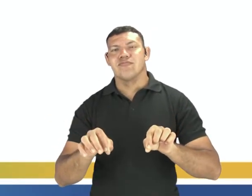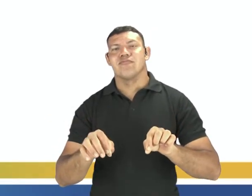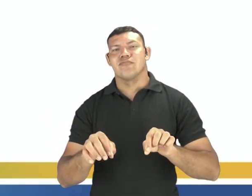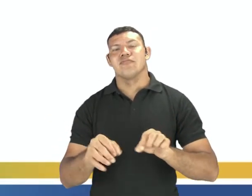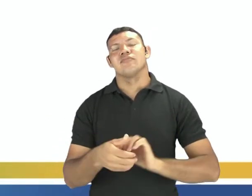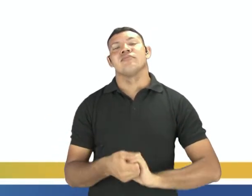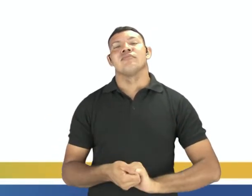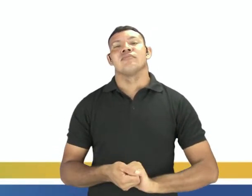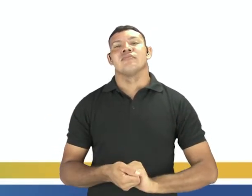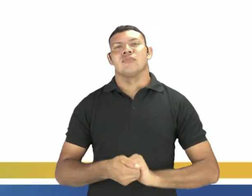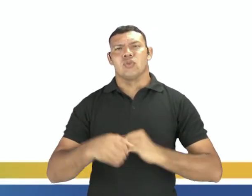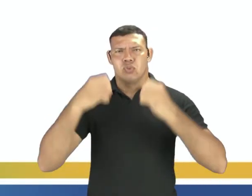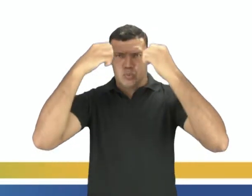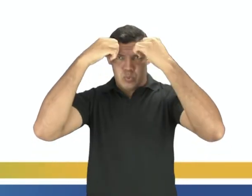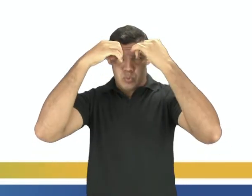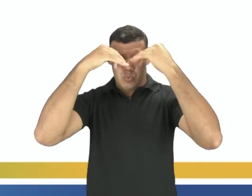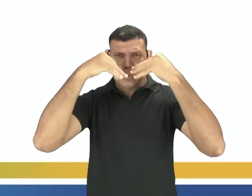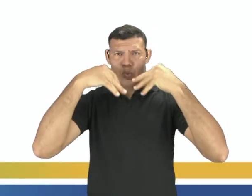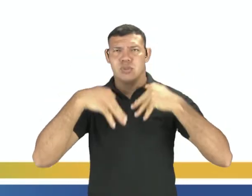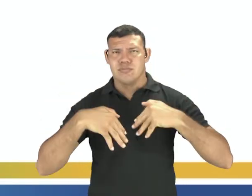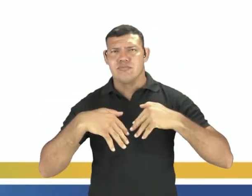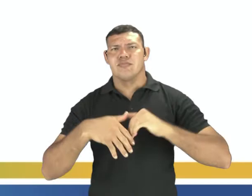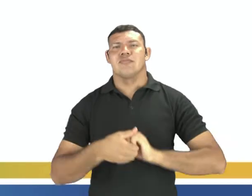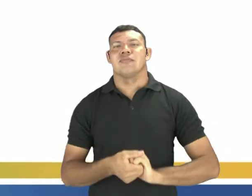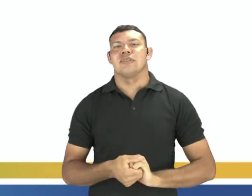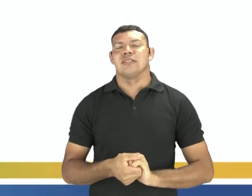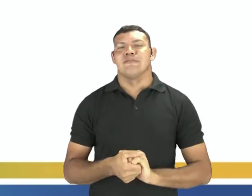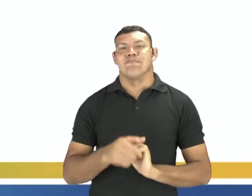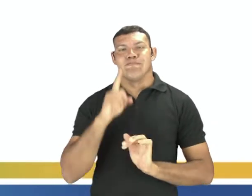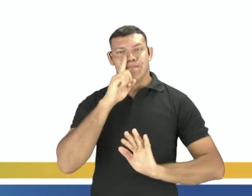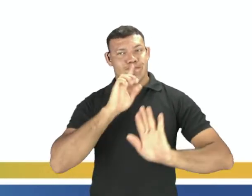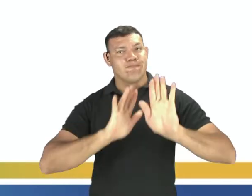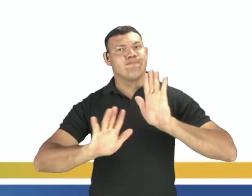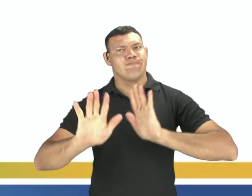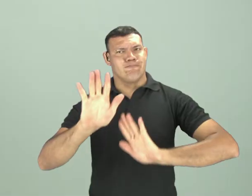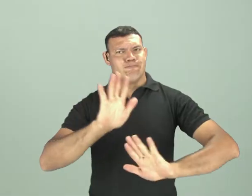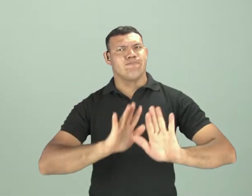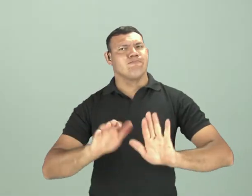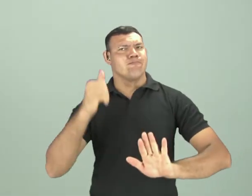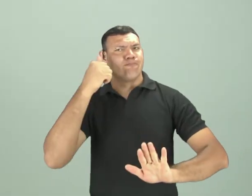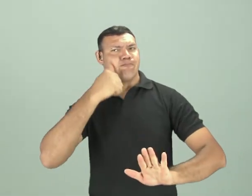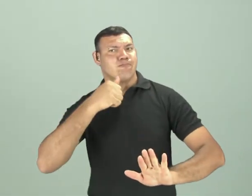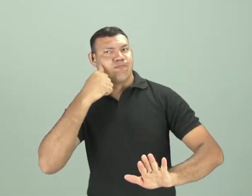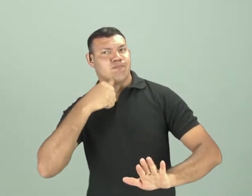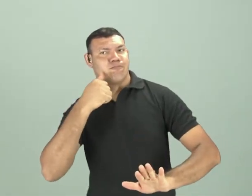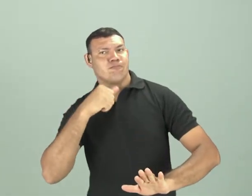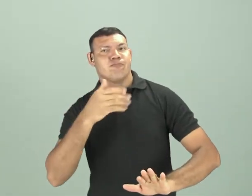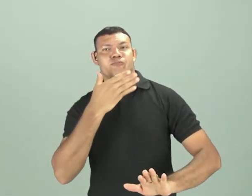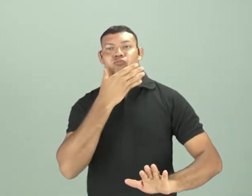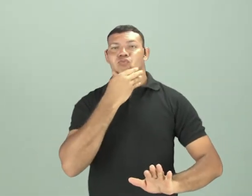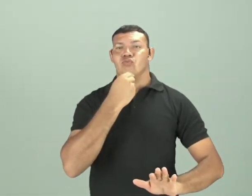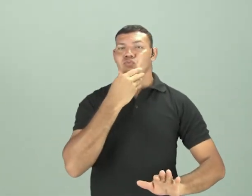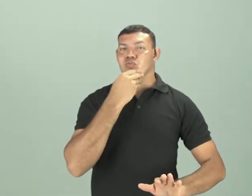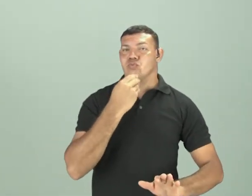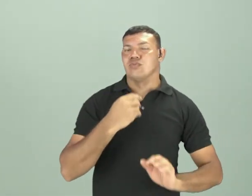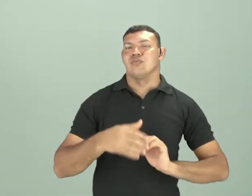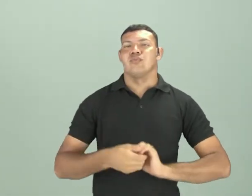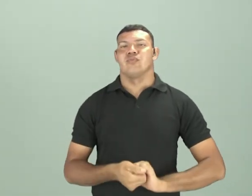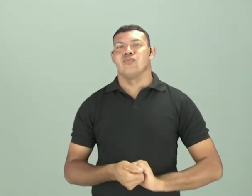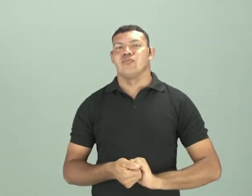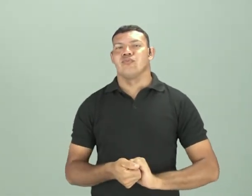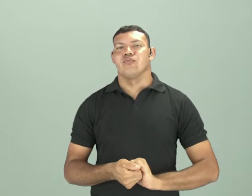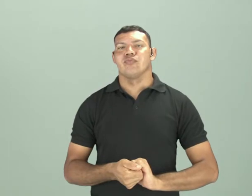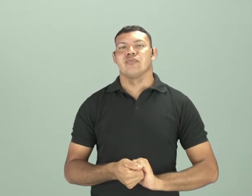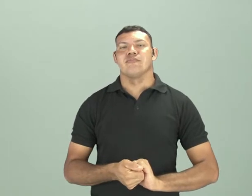a funcionar. Então, nesse momento, é um momento de muito cuidado, tanto da parte das meninas como dos meninos. Uma